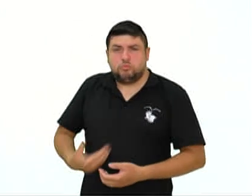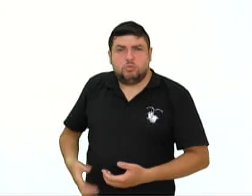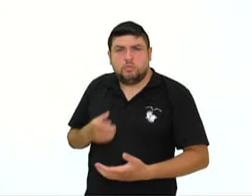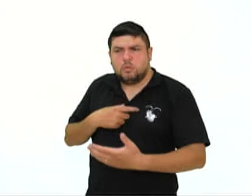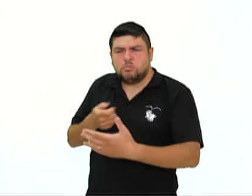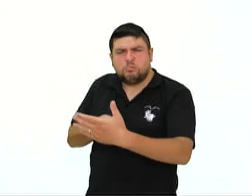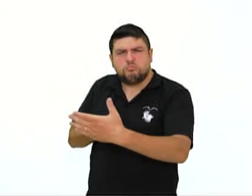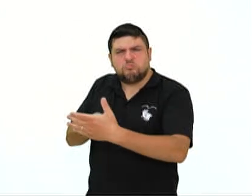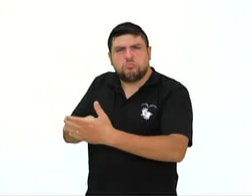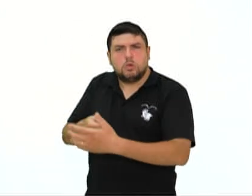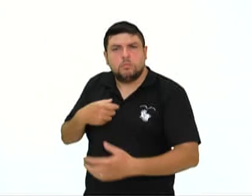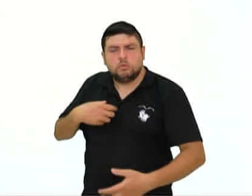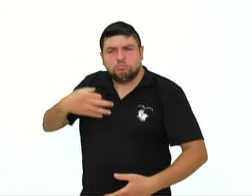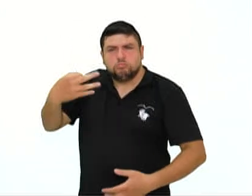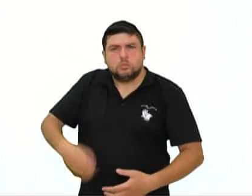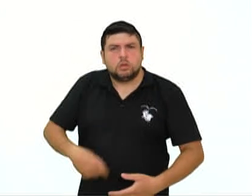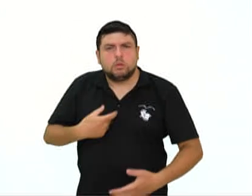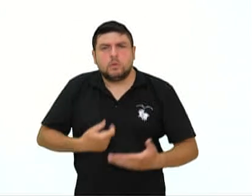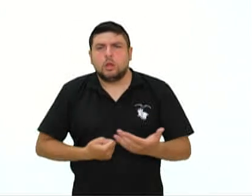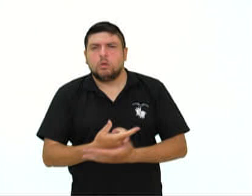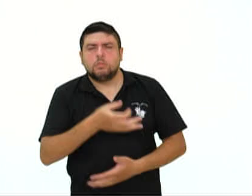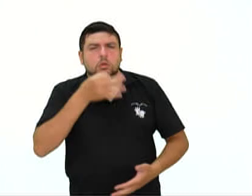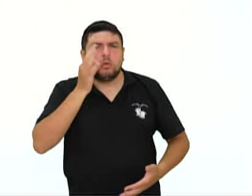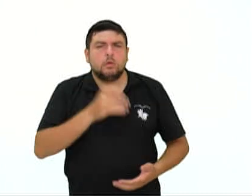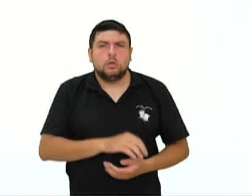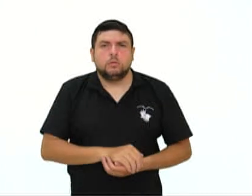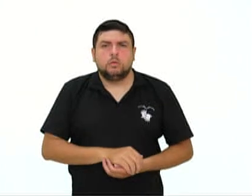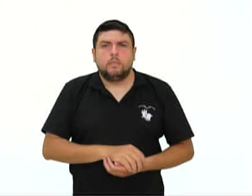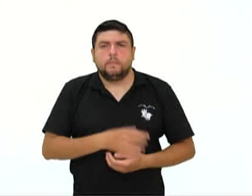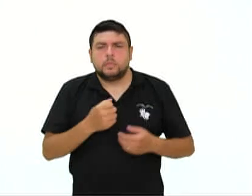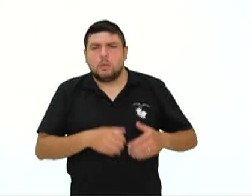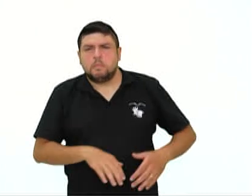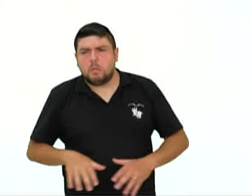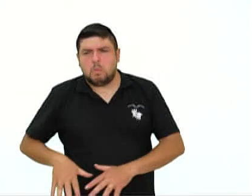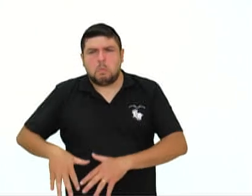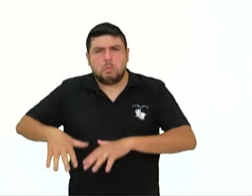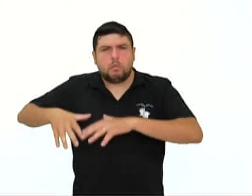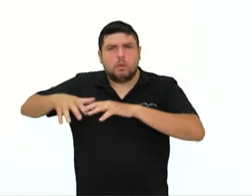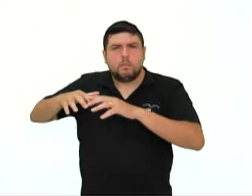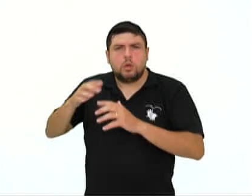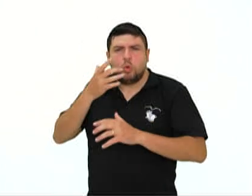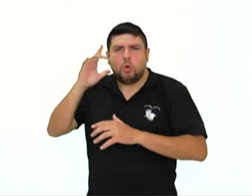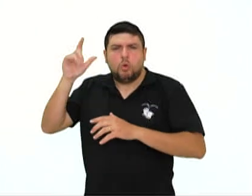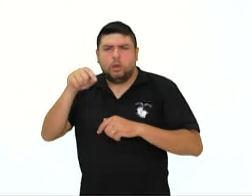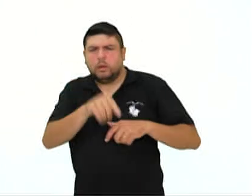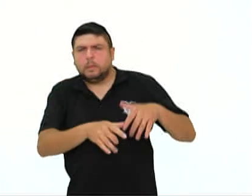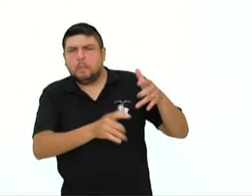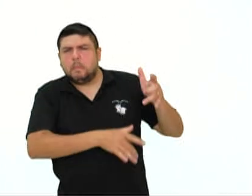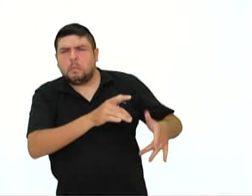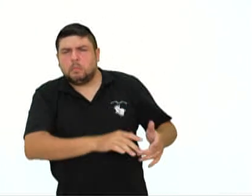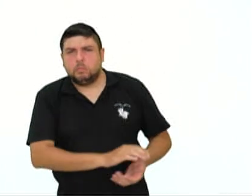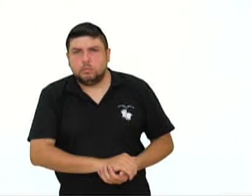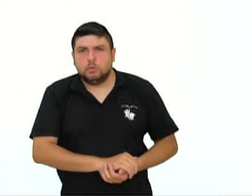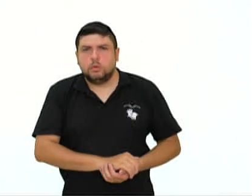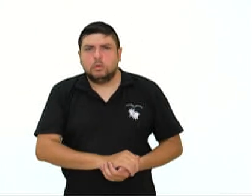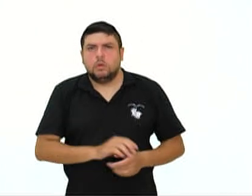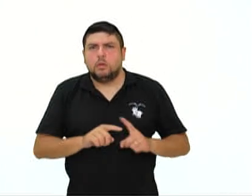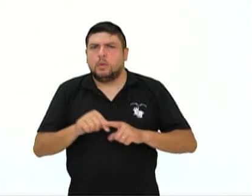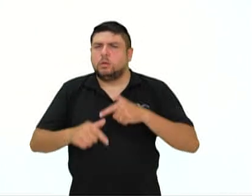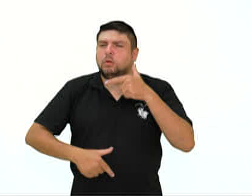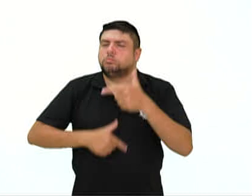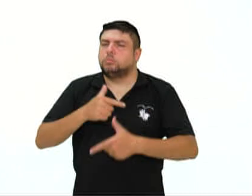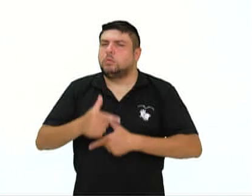e certo no café papel. Amontoei ruínas de um lado e ouro do outro. Mas há o trabalho construtivo, a